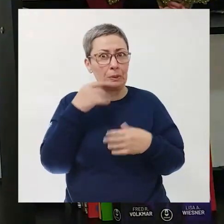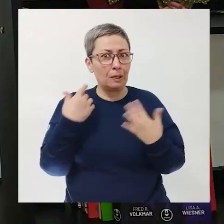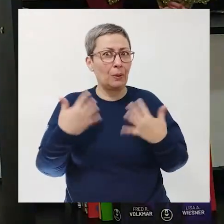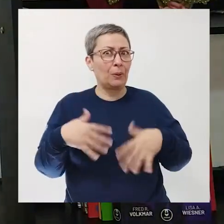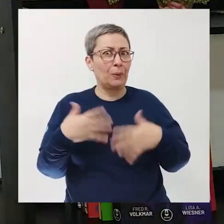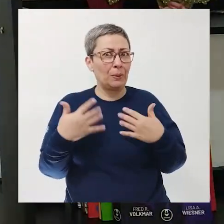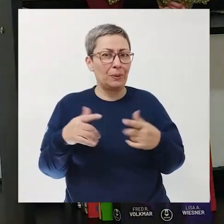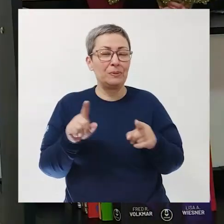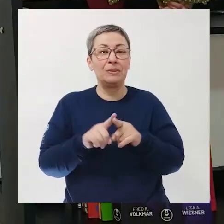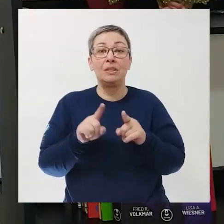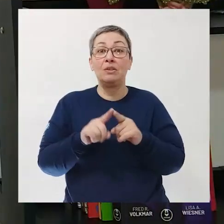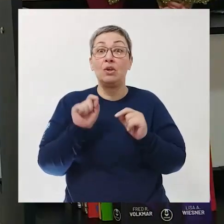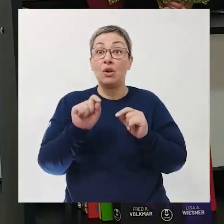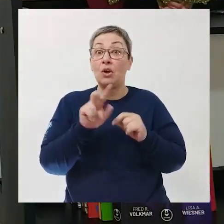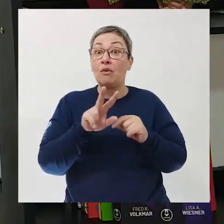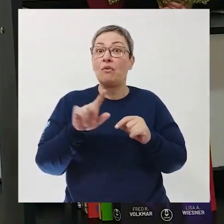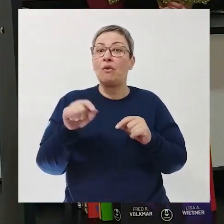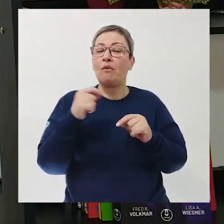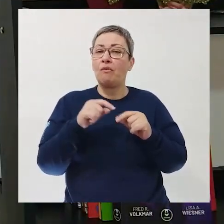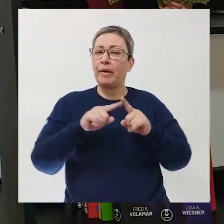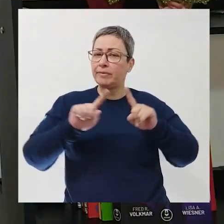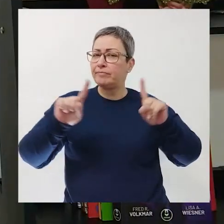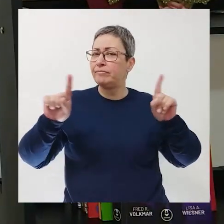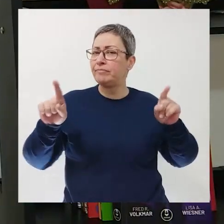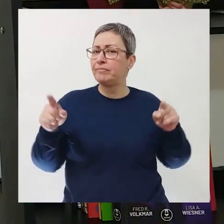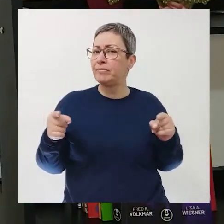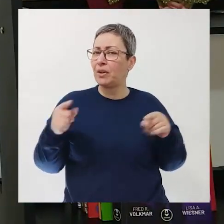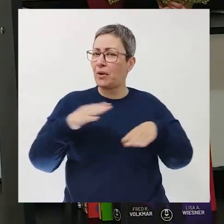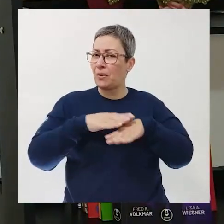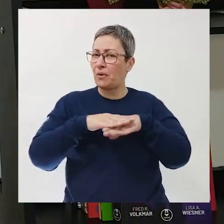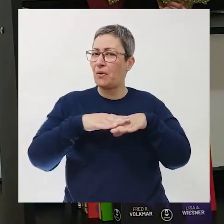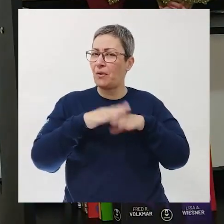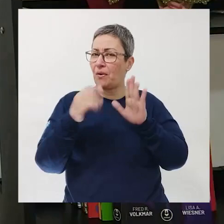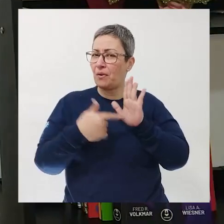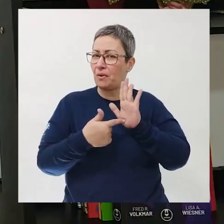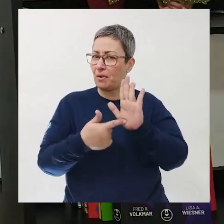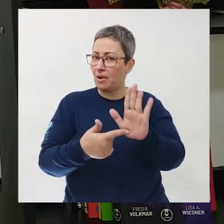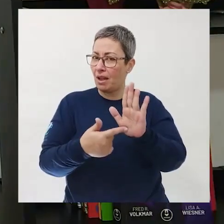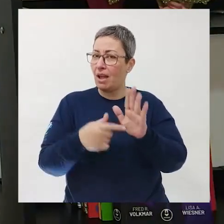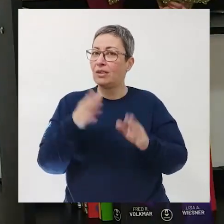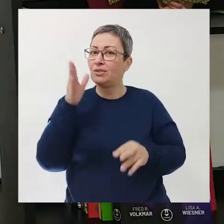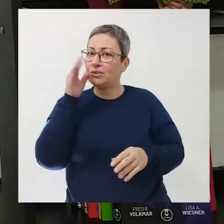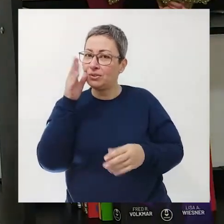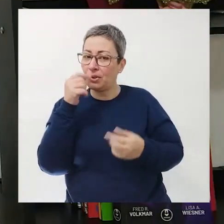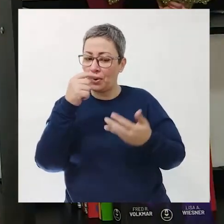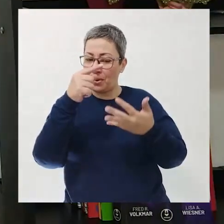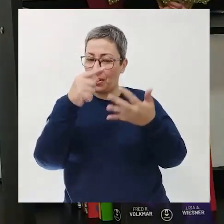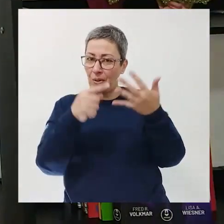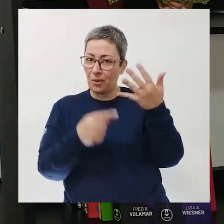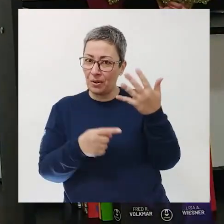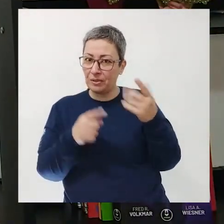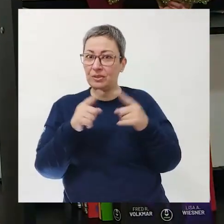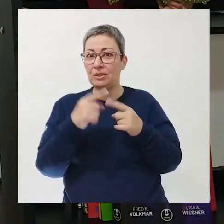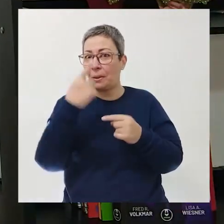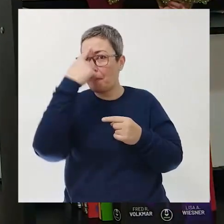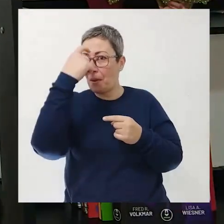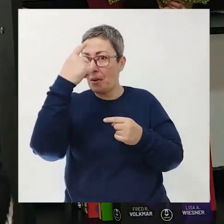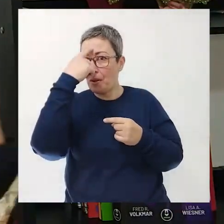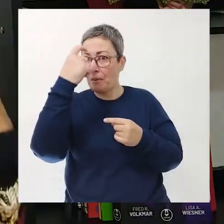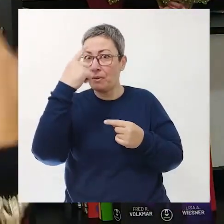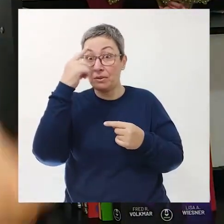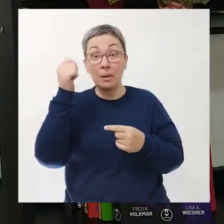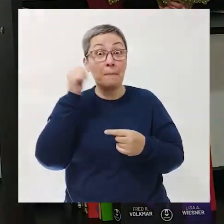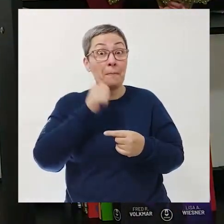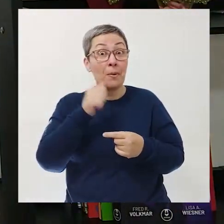muito curiosa, tá? Então eu vou abrir um parênteses na nossa conversa, trazer para vocês algumas curiosidades. São algumas invenções